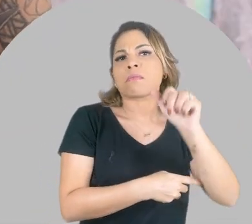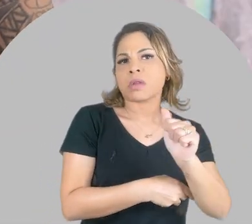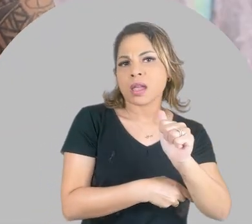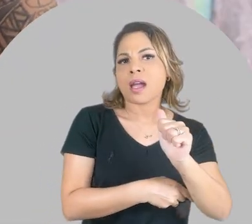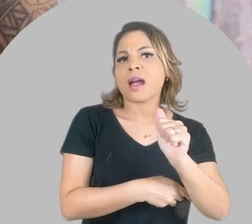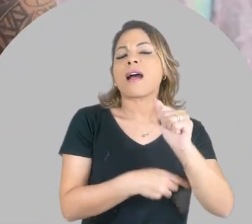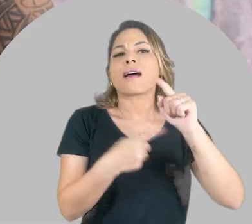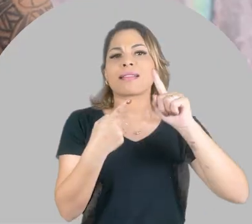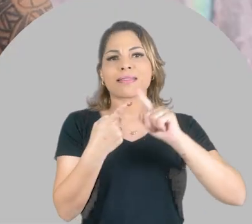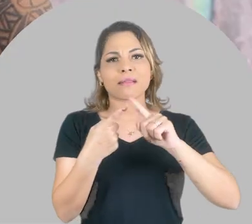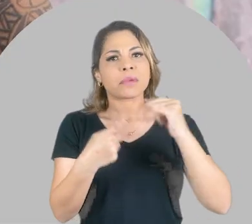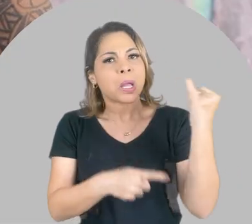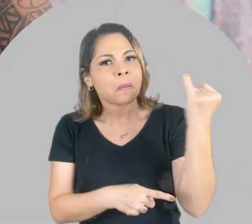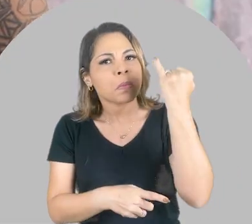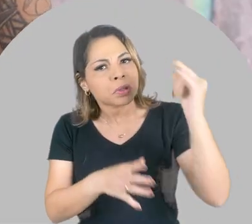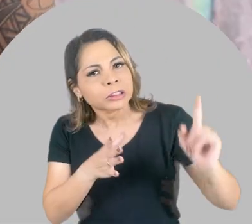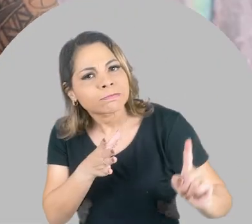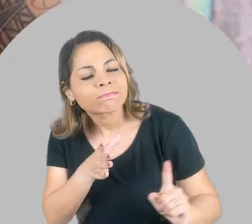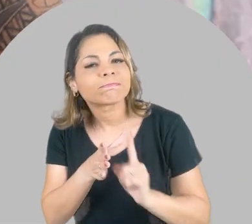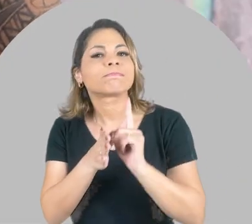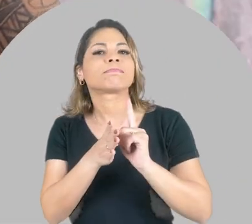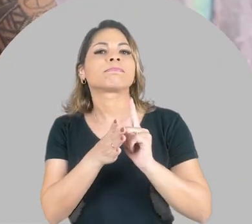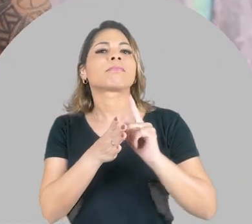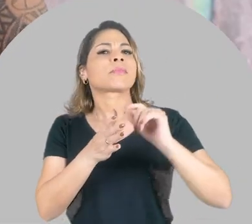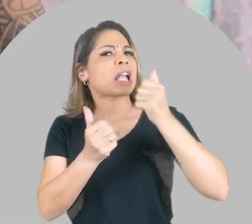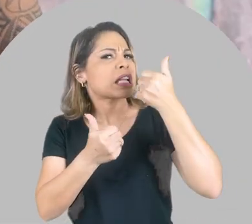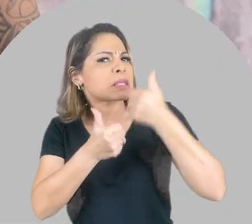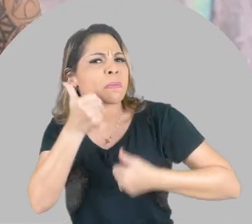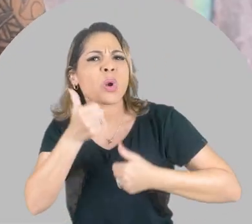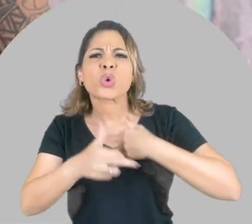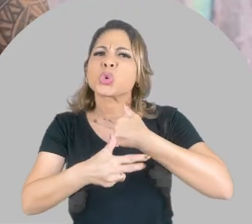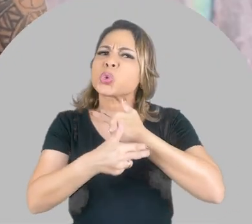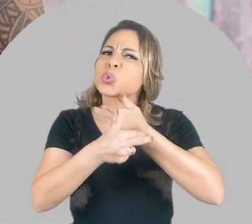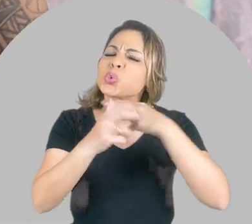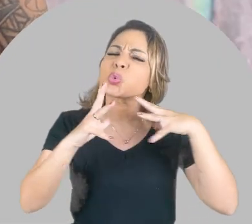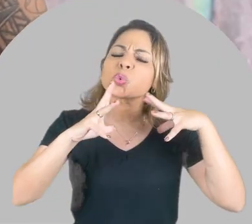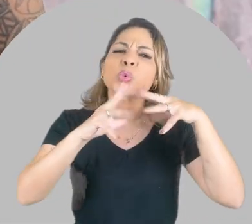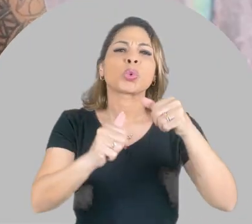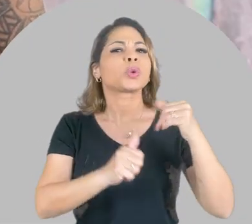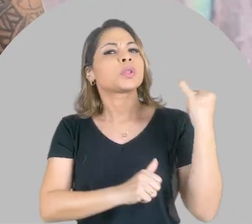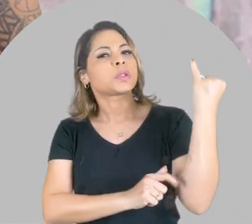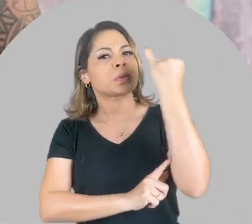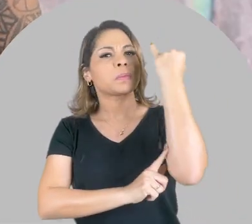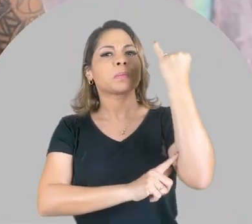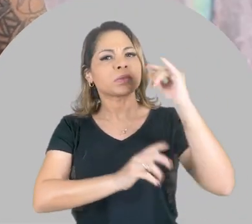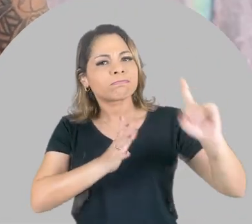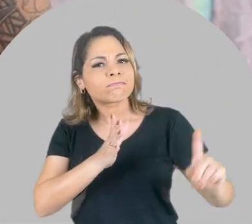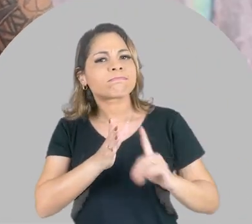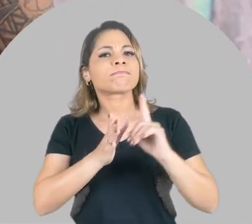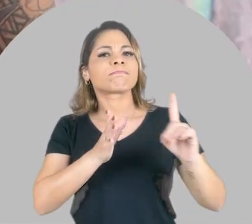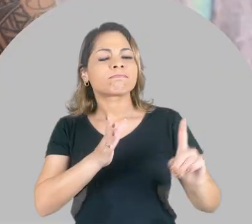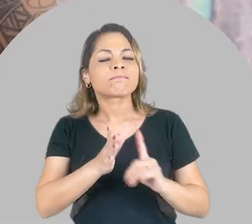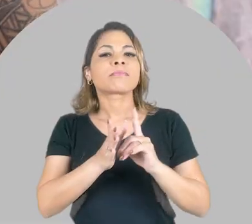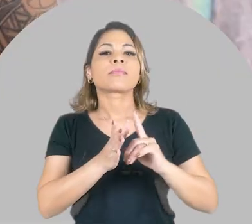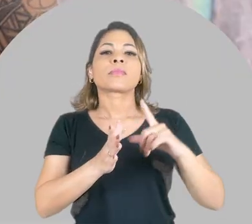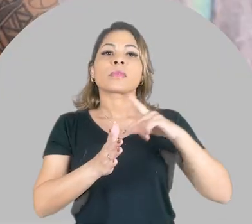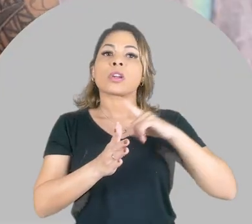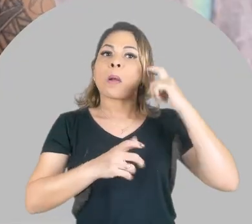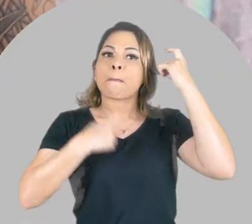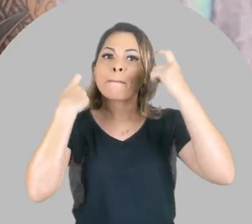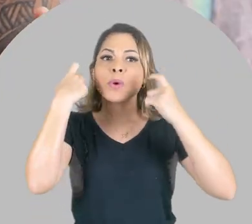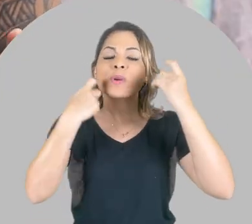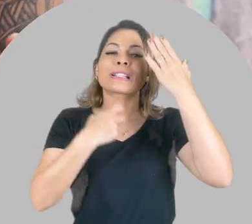uma prática comum nas periferias, é importante estar se inserindo, que os esportes todos são importantes, estão se